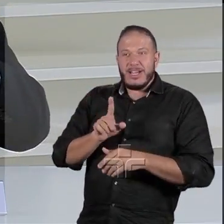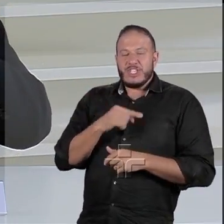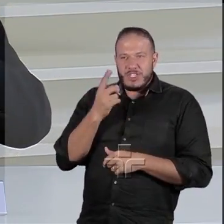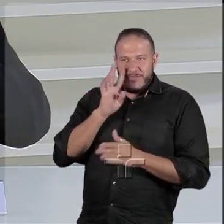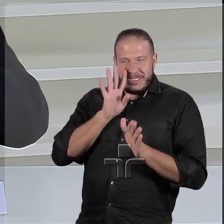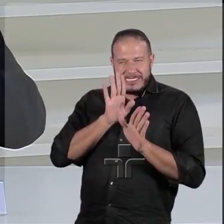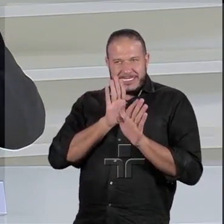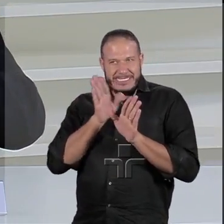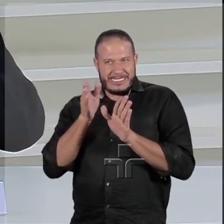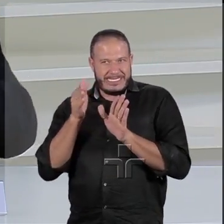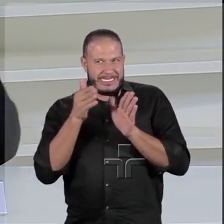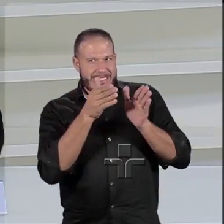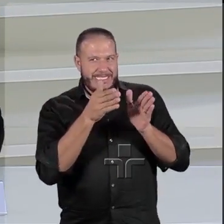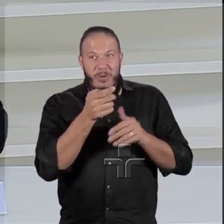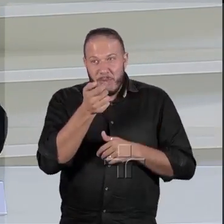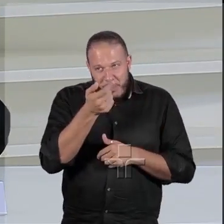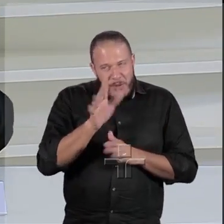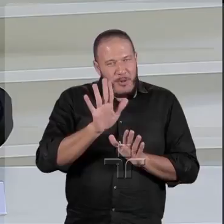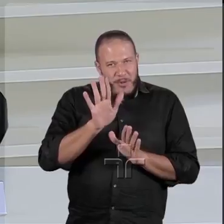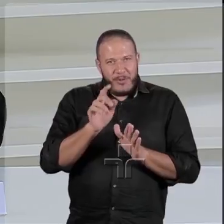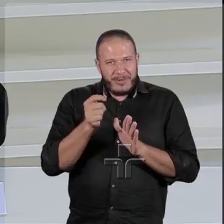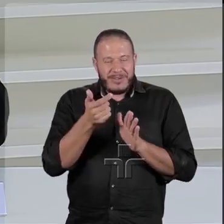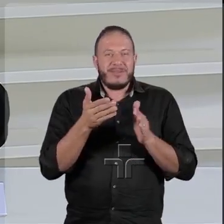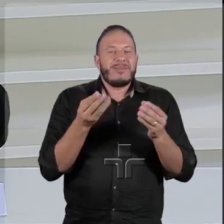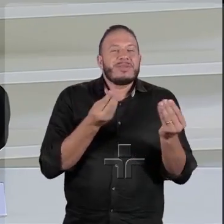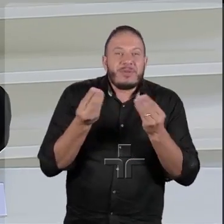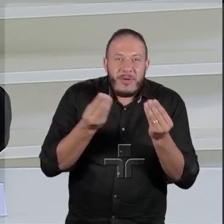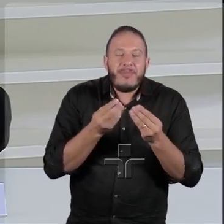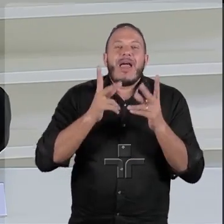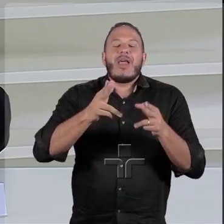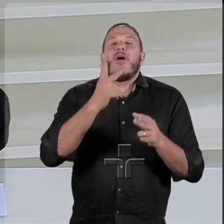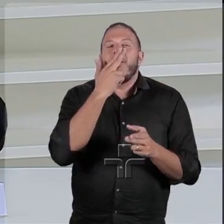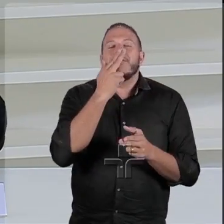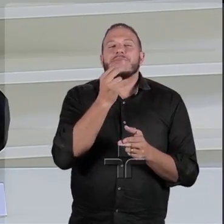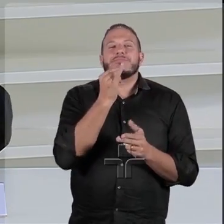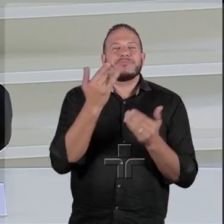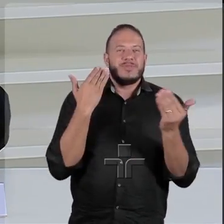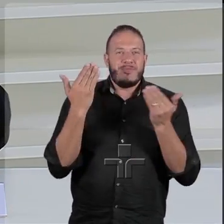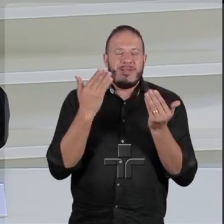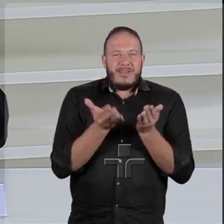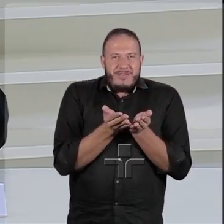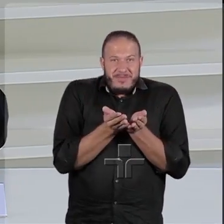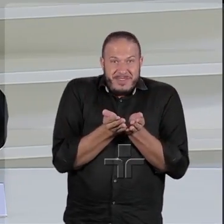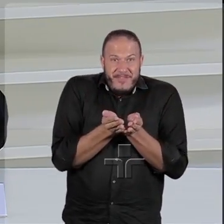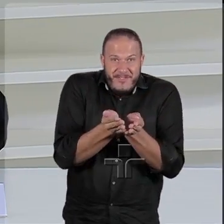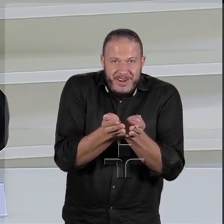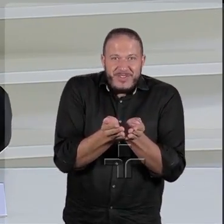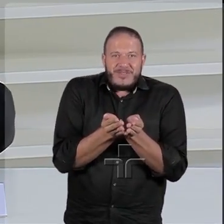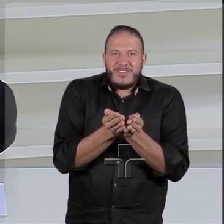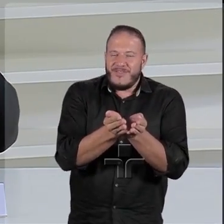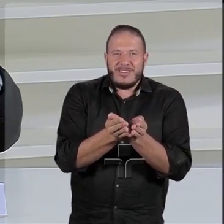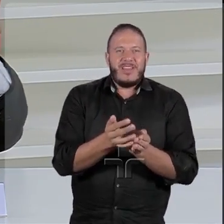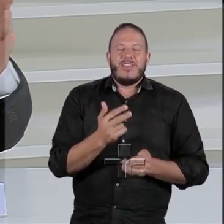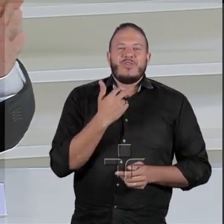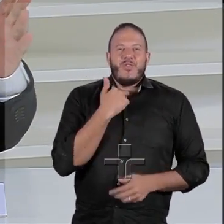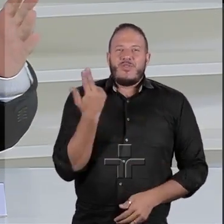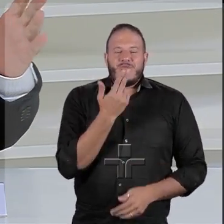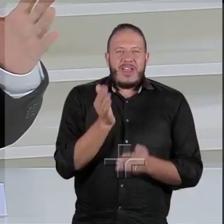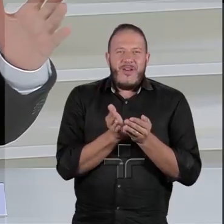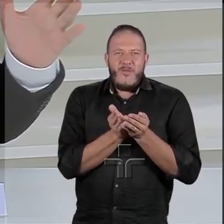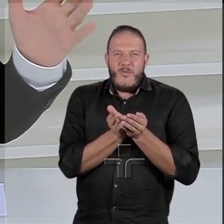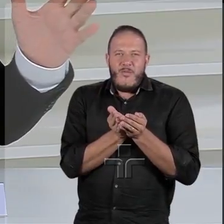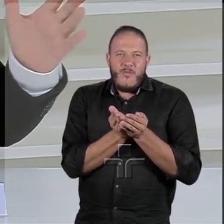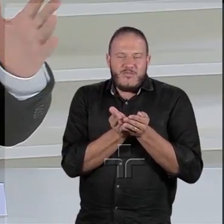fazer um desvio de rota. Mas como o navio... É grande. Você não consegue fazer um